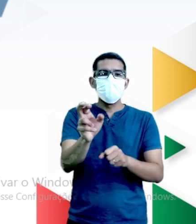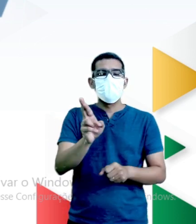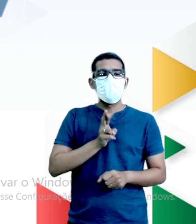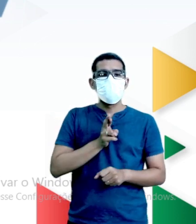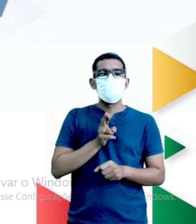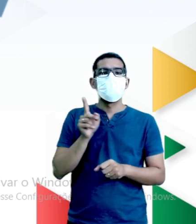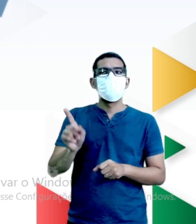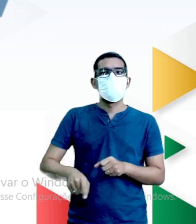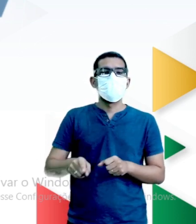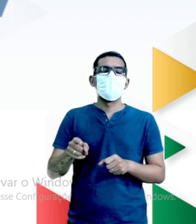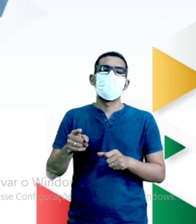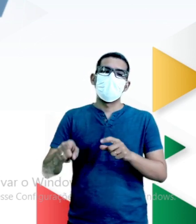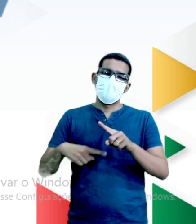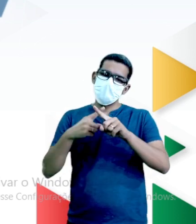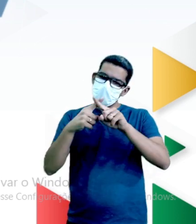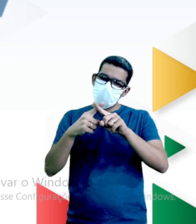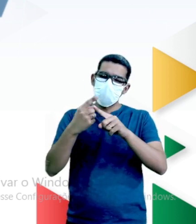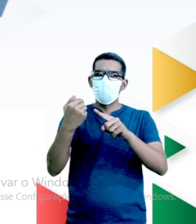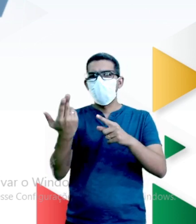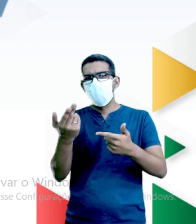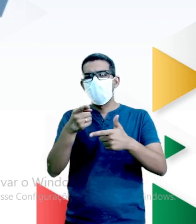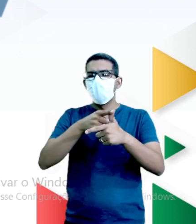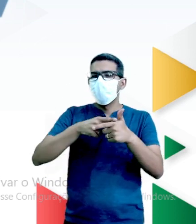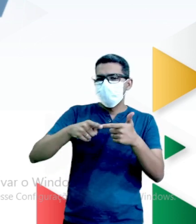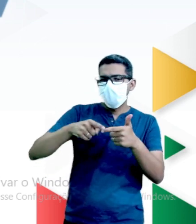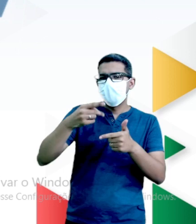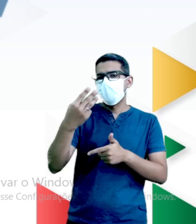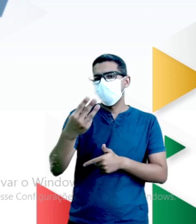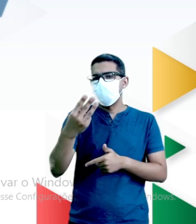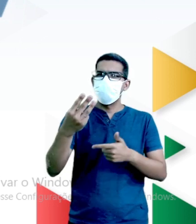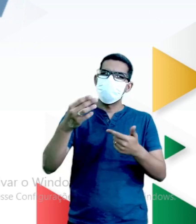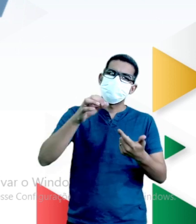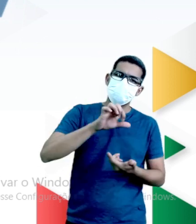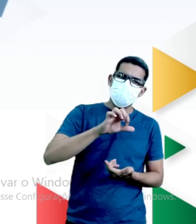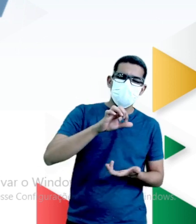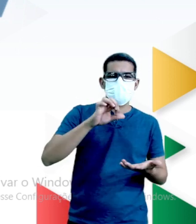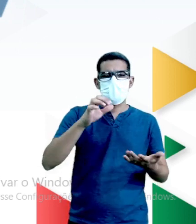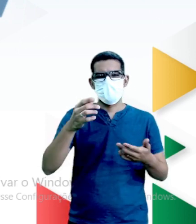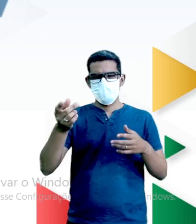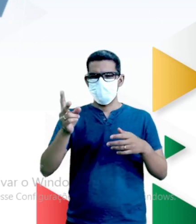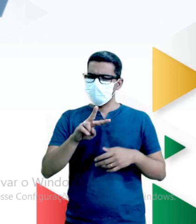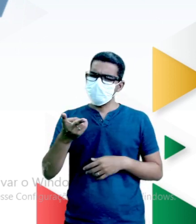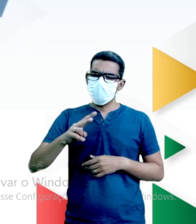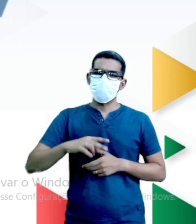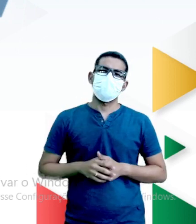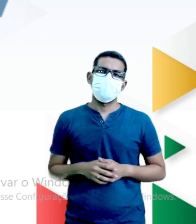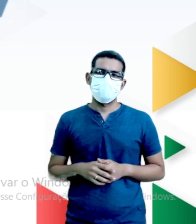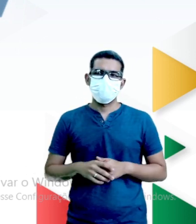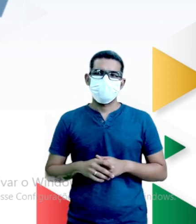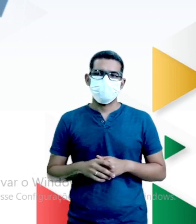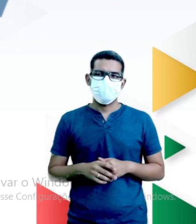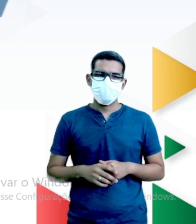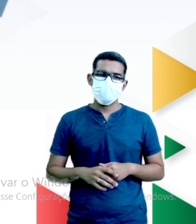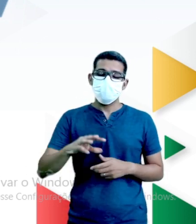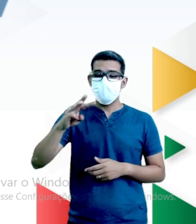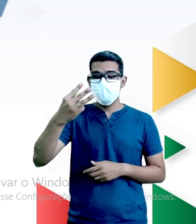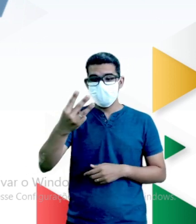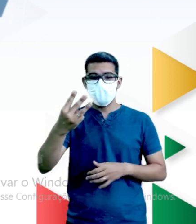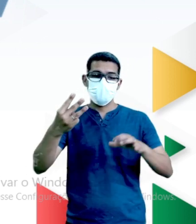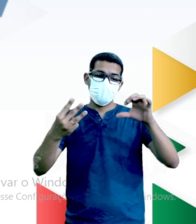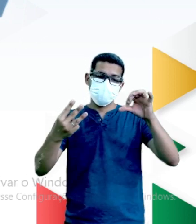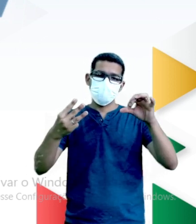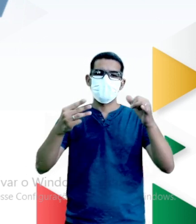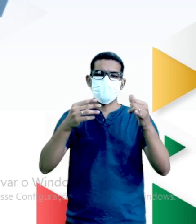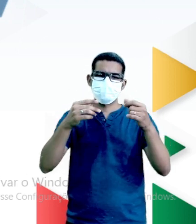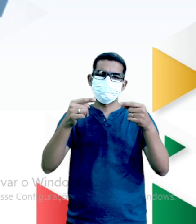final deu um número múltiplo ou divisor de 3 e 9. Se liga, tá? O 3 serve para o 9